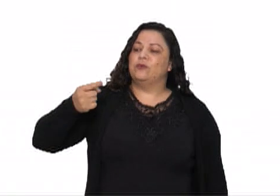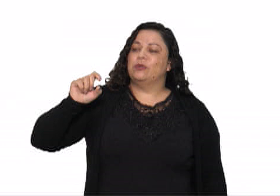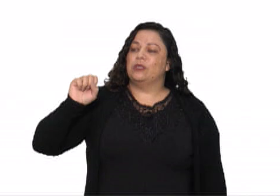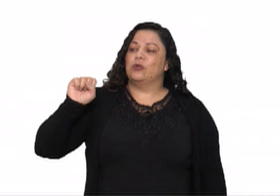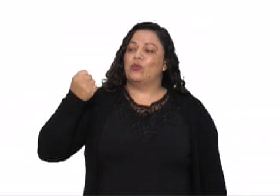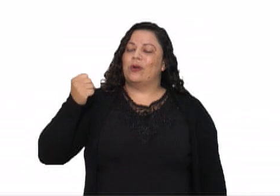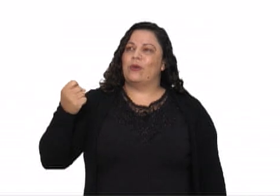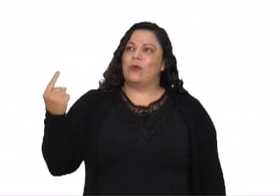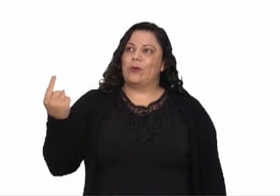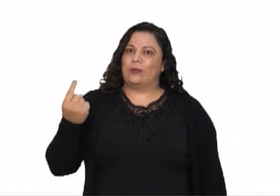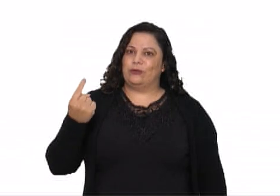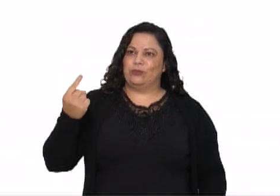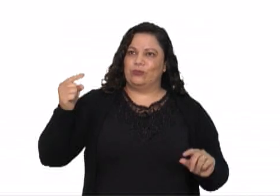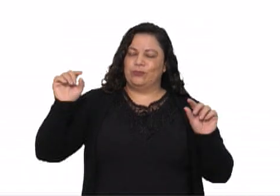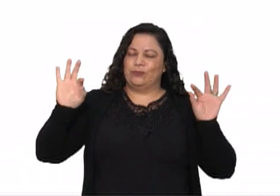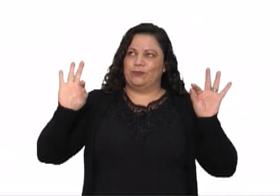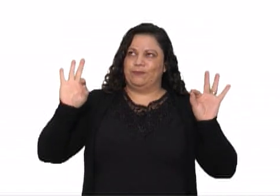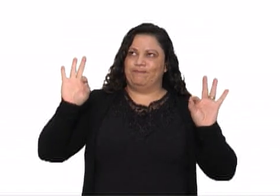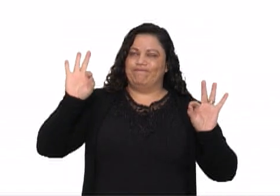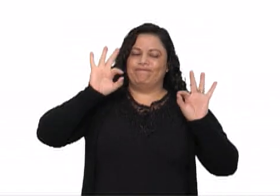2,8 metros por